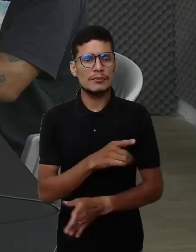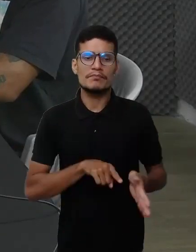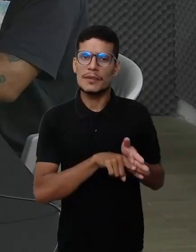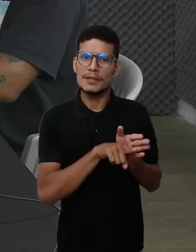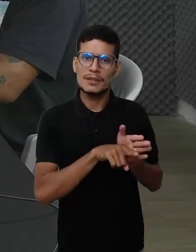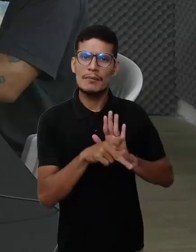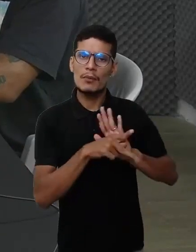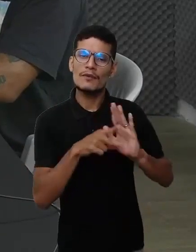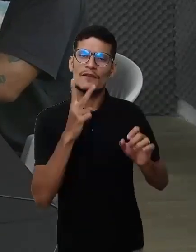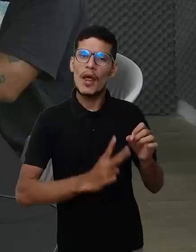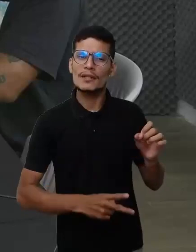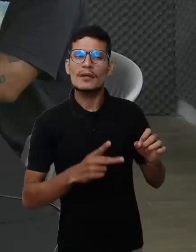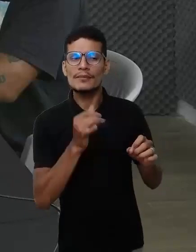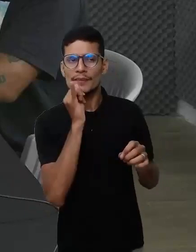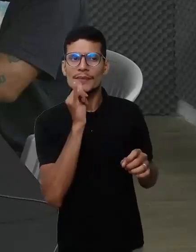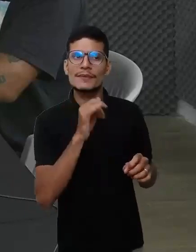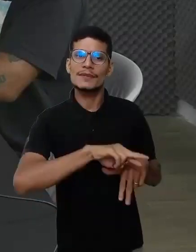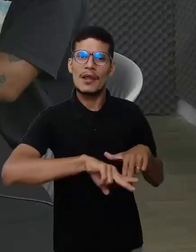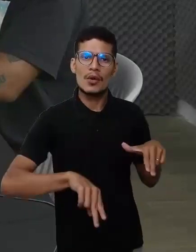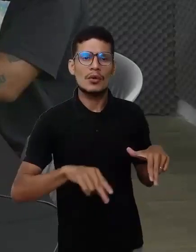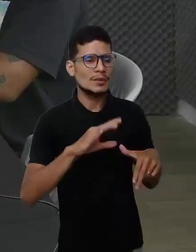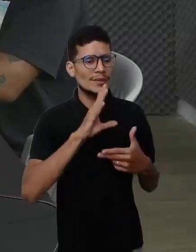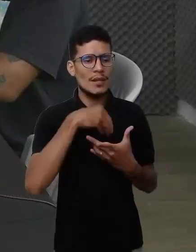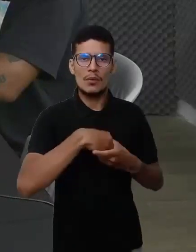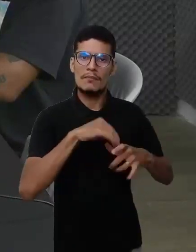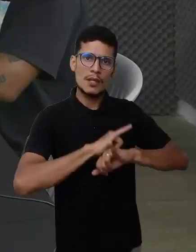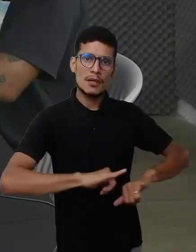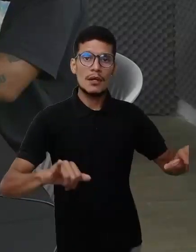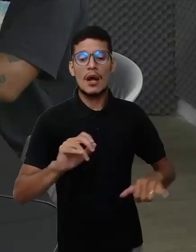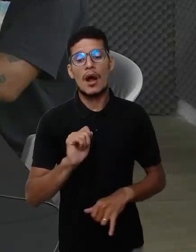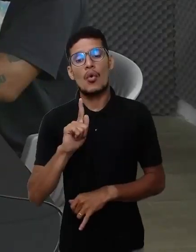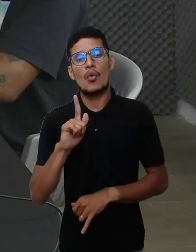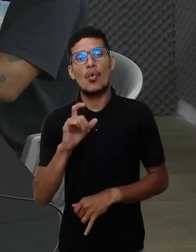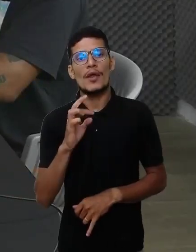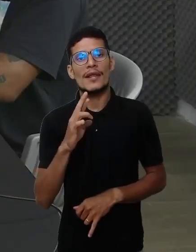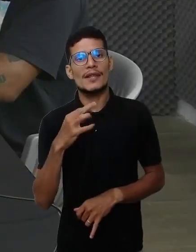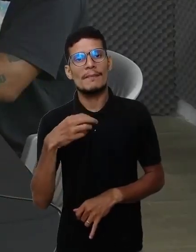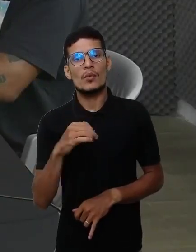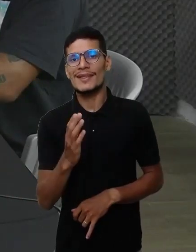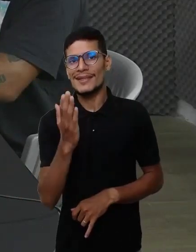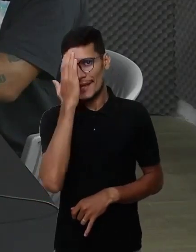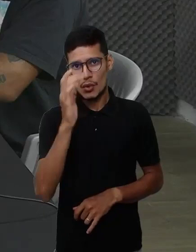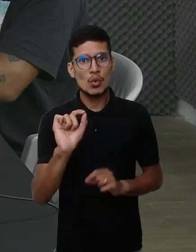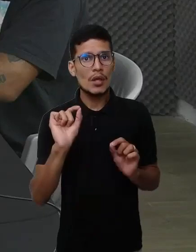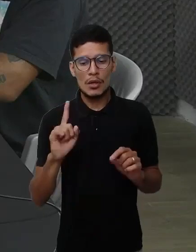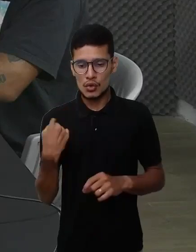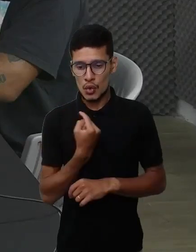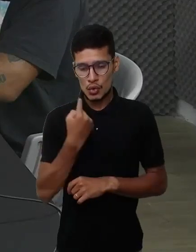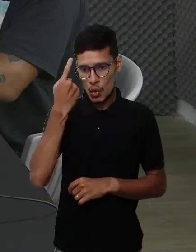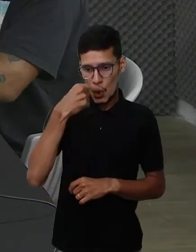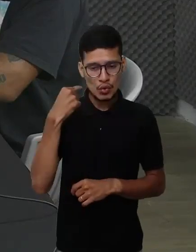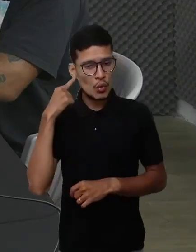violência e sexo, por exemplo, na mídia de massa. Então, o algoritmo entende que os nossos olhos e